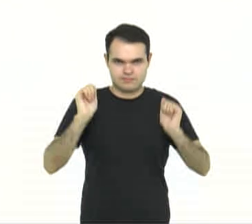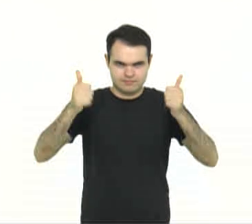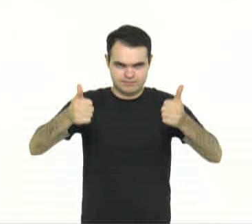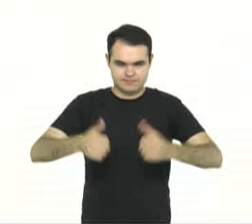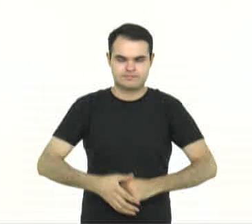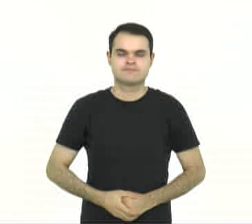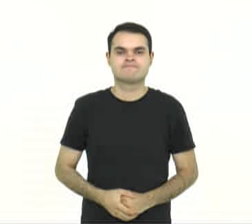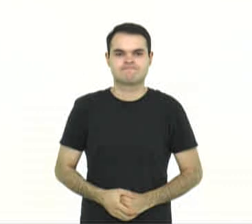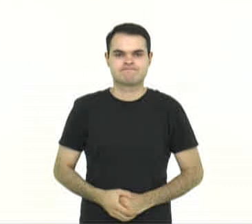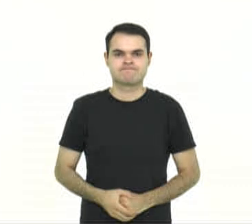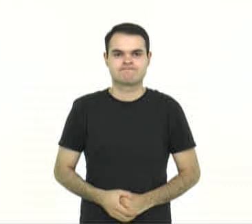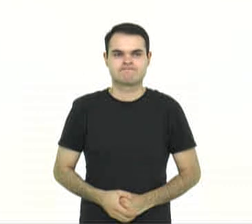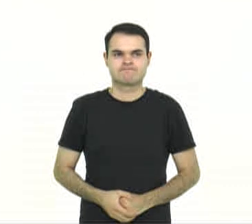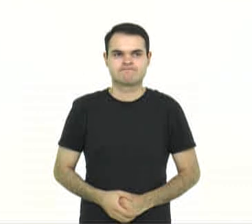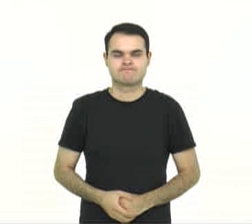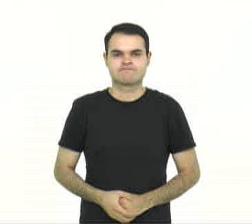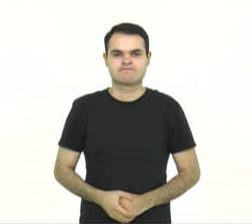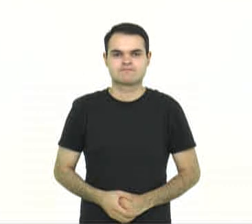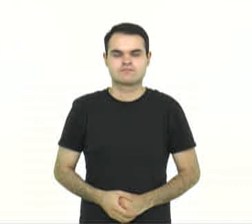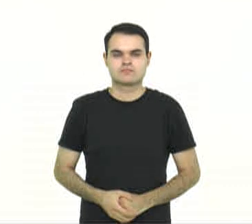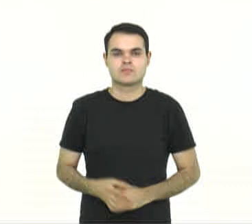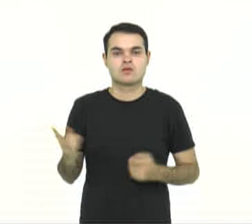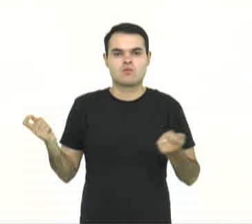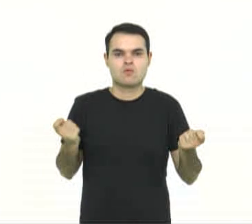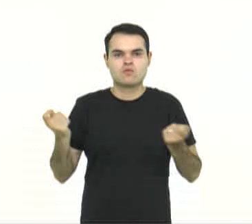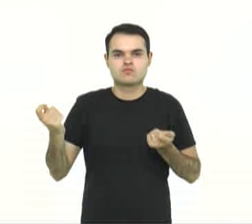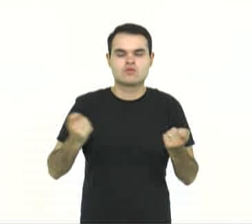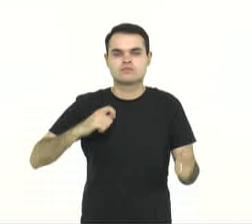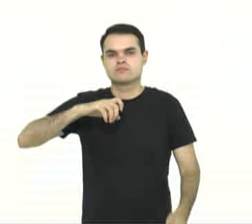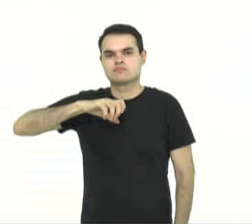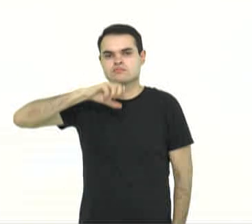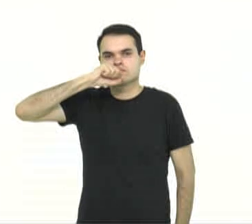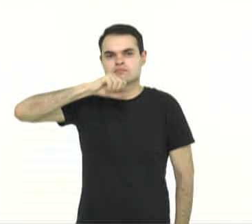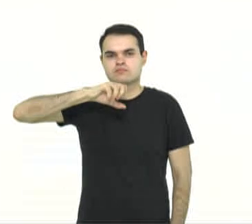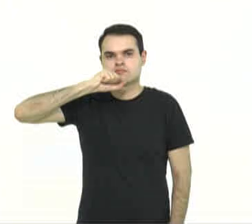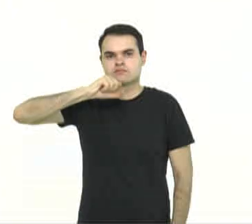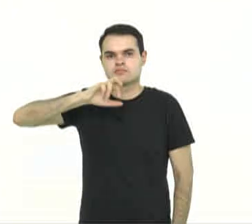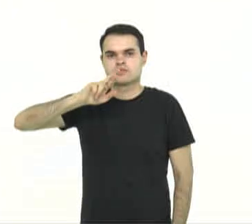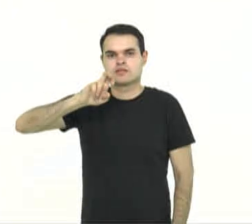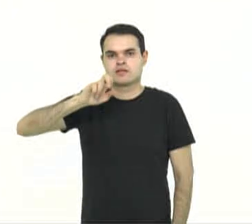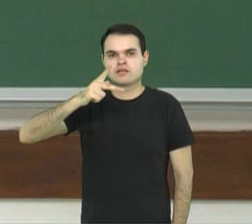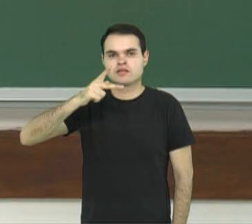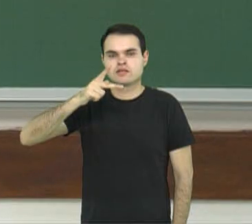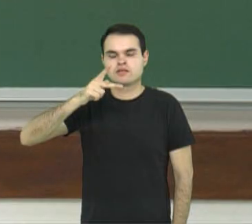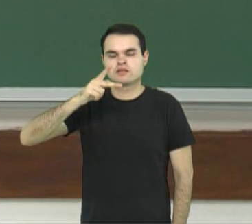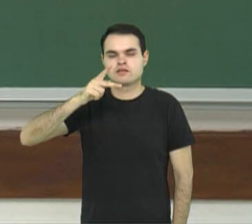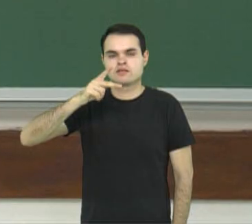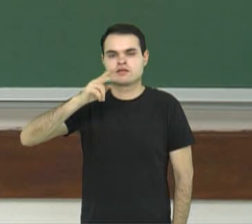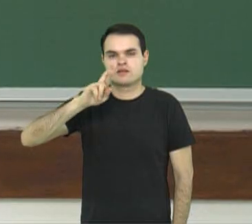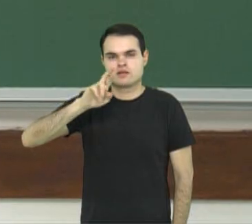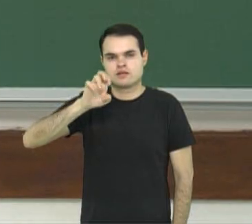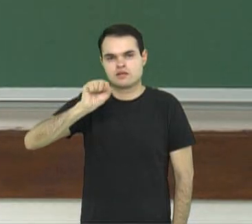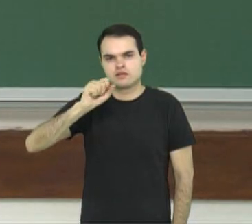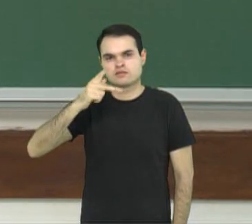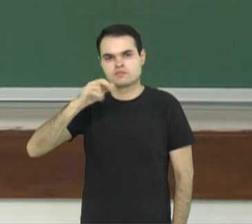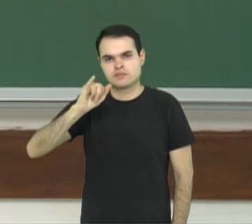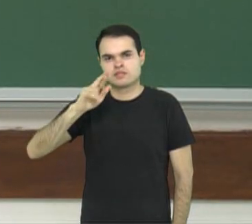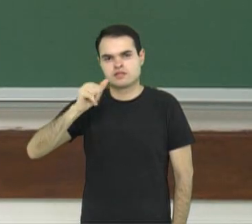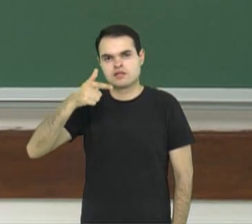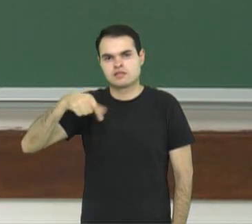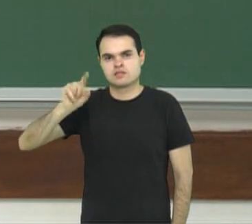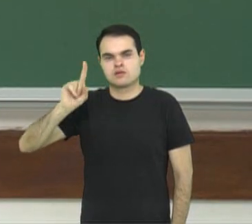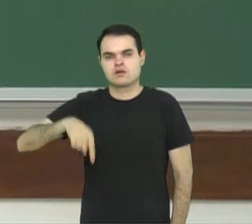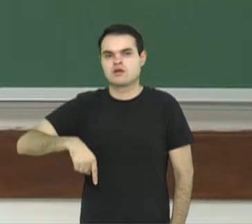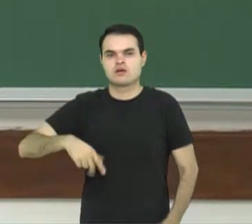Belezinha? E o controle dessa respiração, ele é involuntário, pessoal. Então, você não precisa